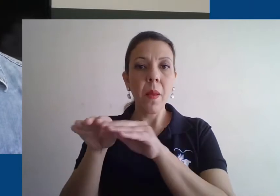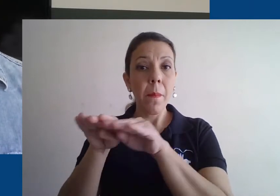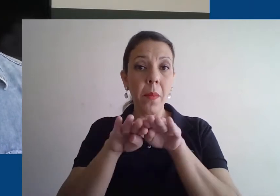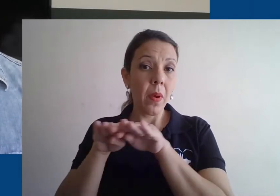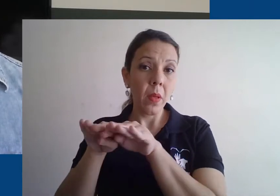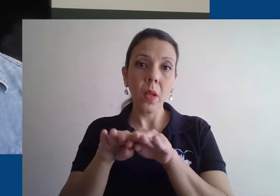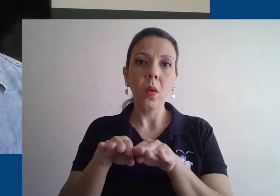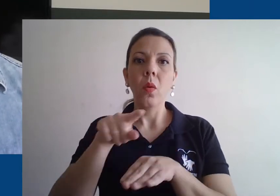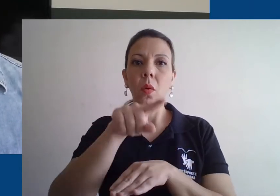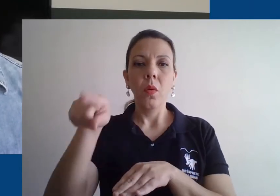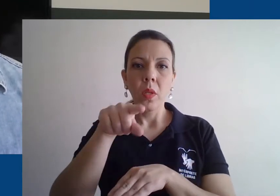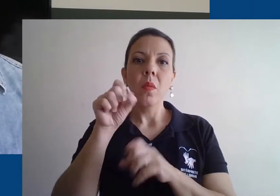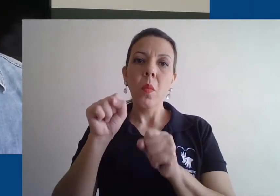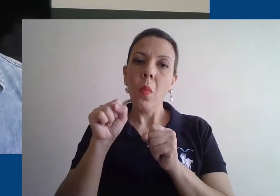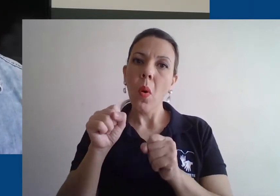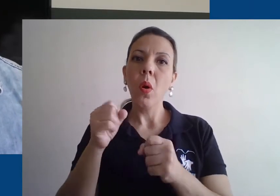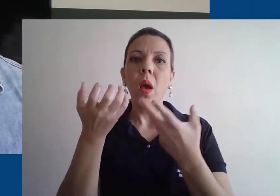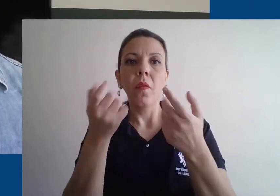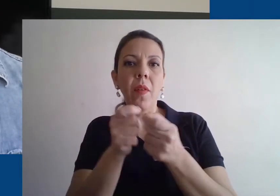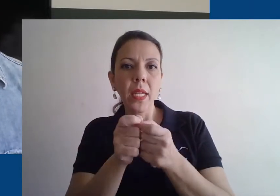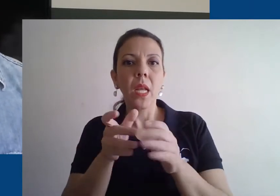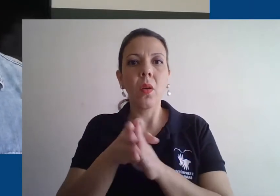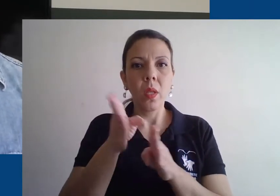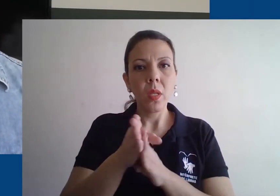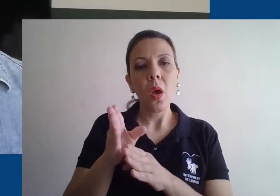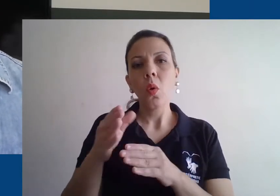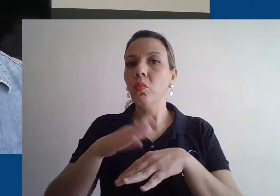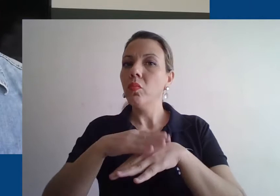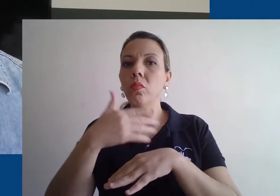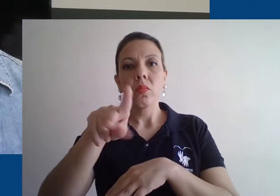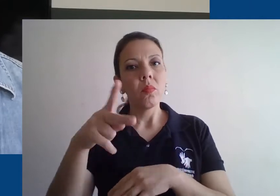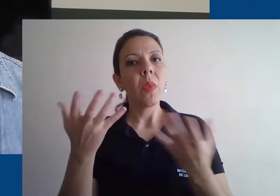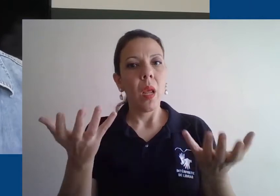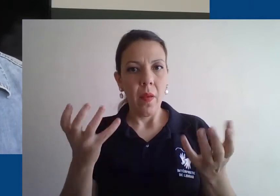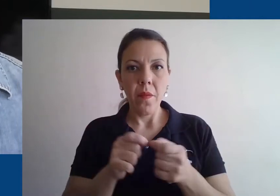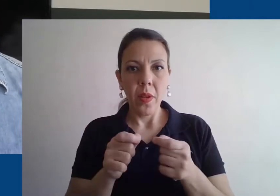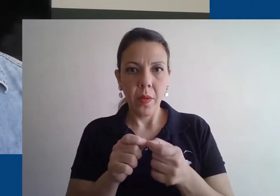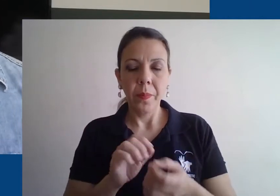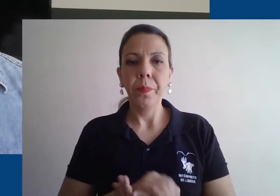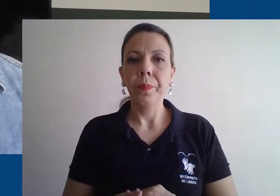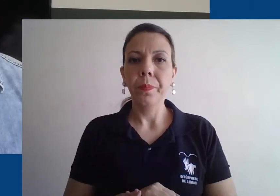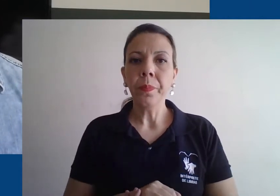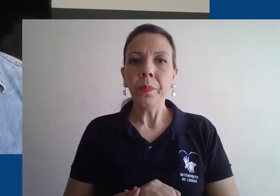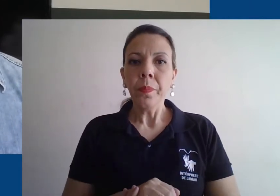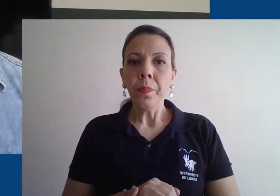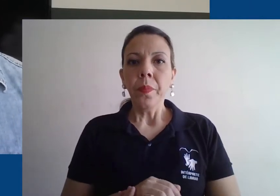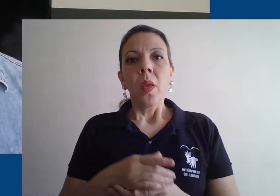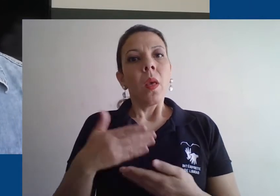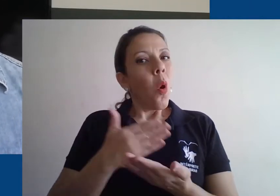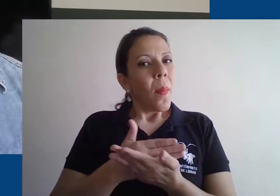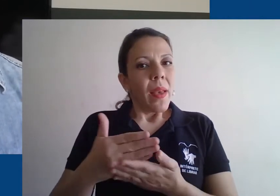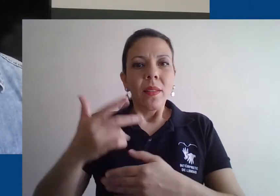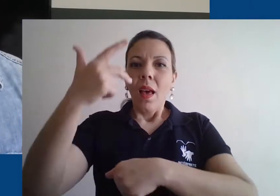aí vocês utilizarem essas orientações no que vocês precisarem fazer, na forma que vocês acharem melhor. Aí é só apertar para gravar